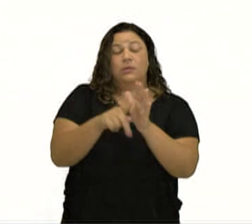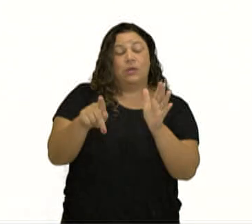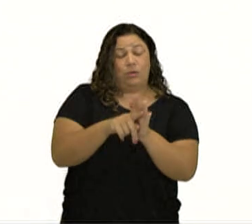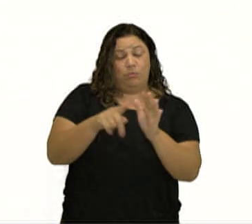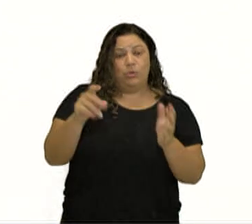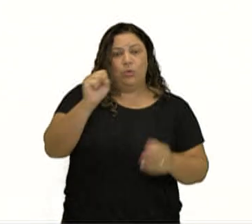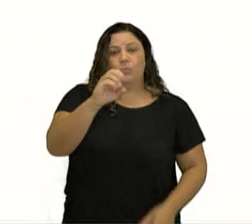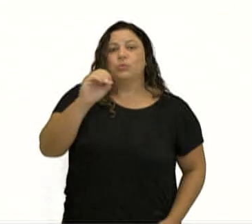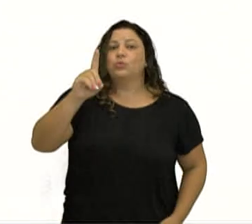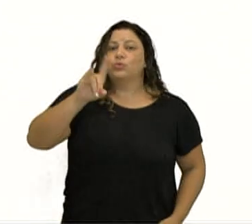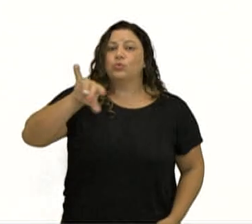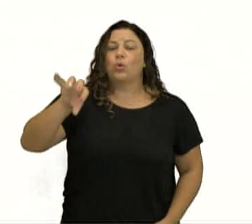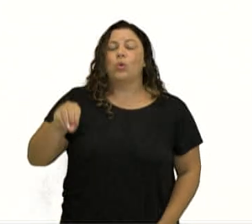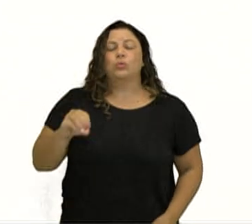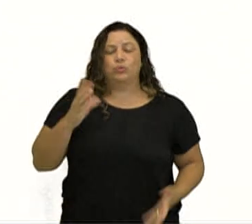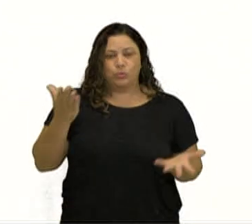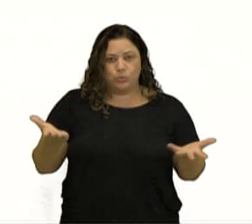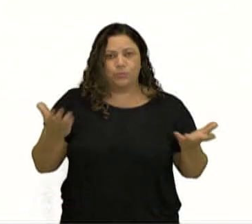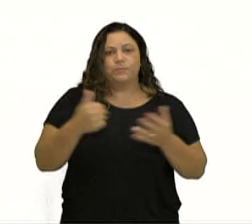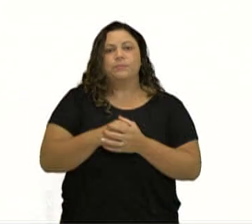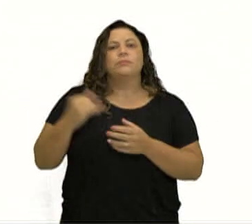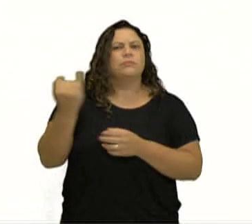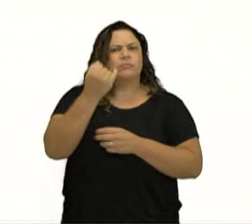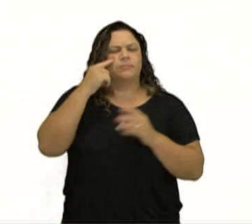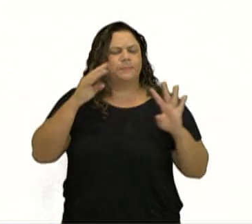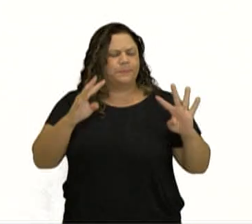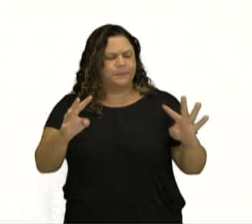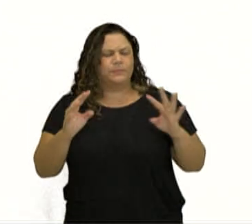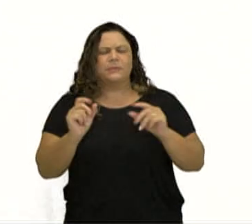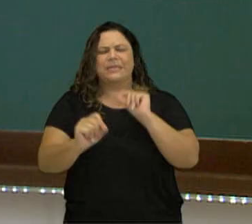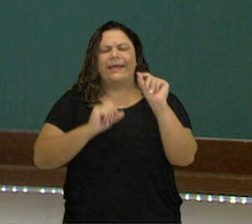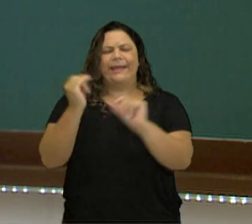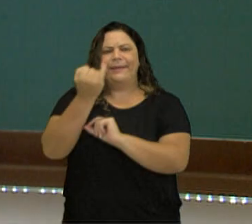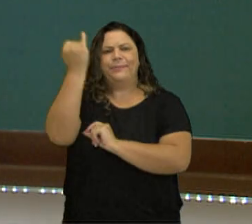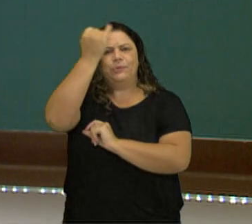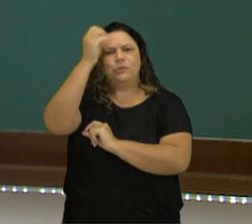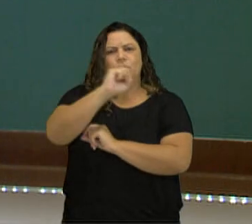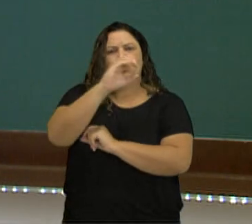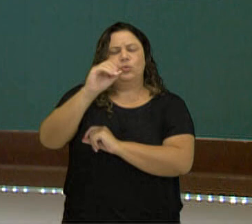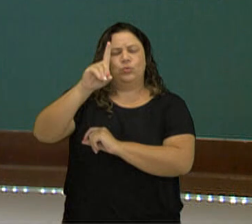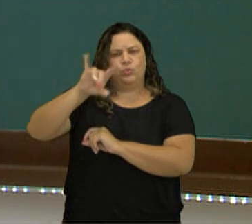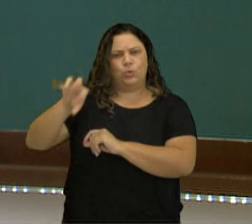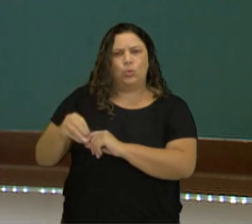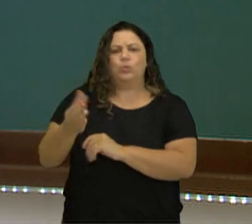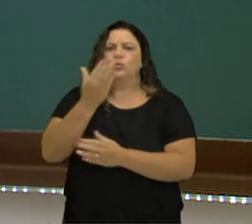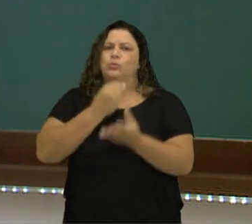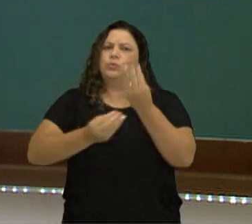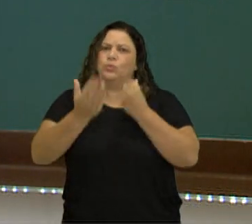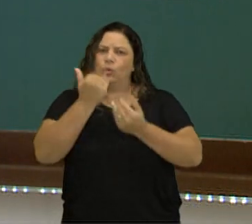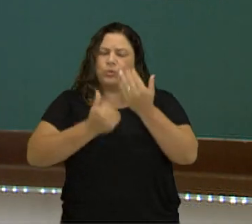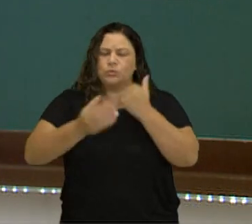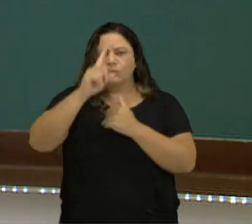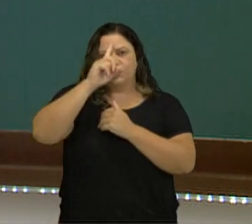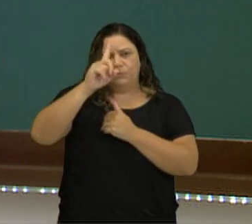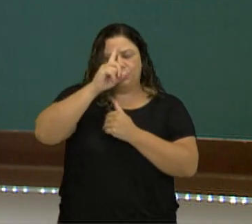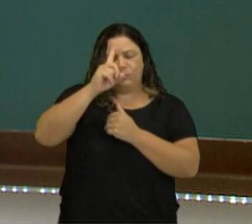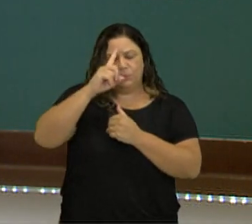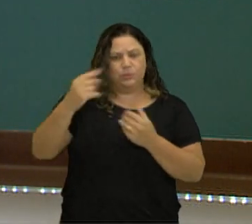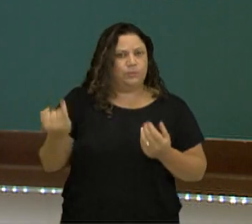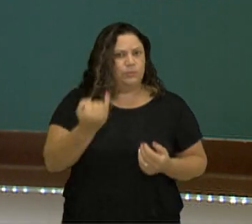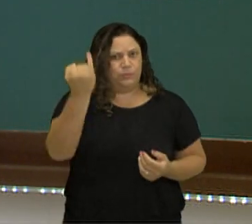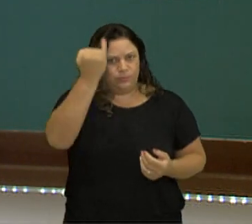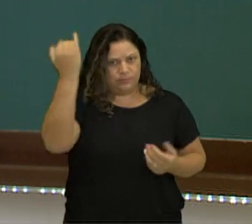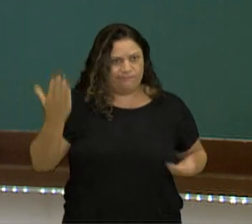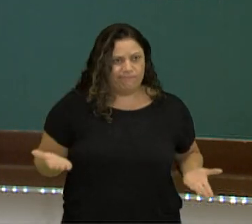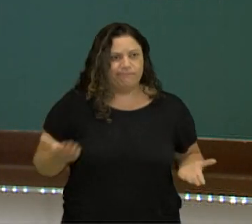sódio. Isso chama a atenção da importância do sódio na nossa alimentação diária. O sódio é muito importante. Olha